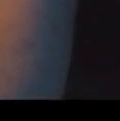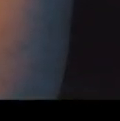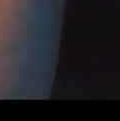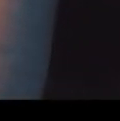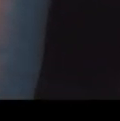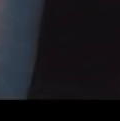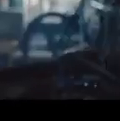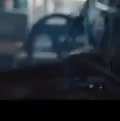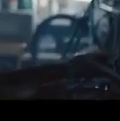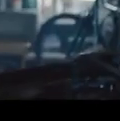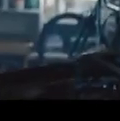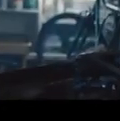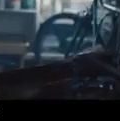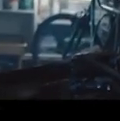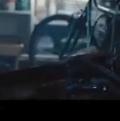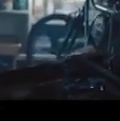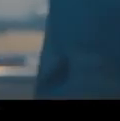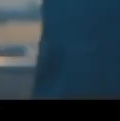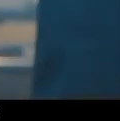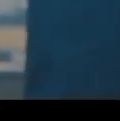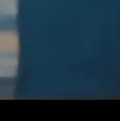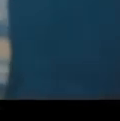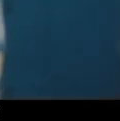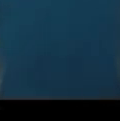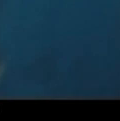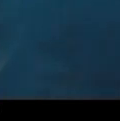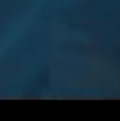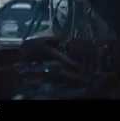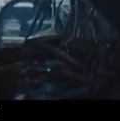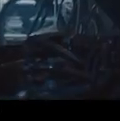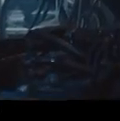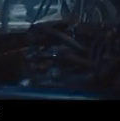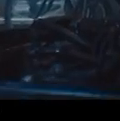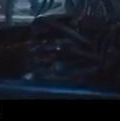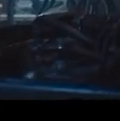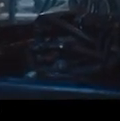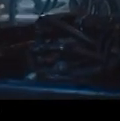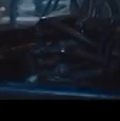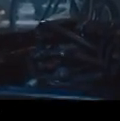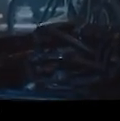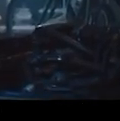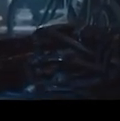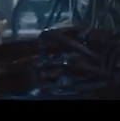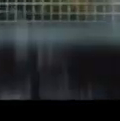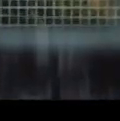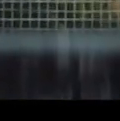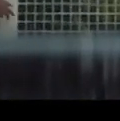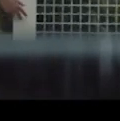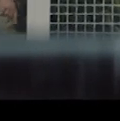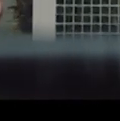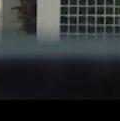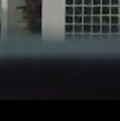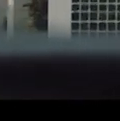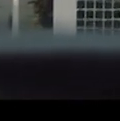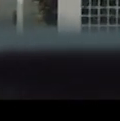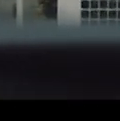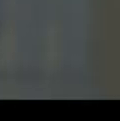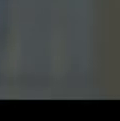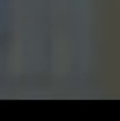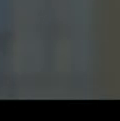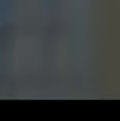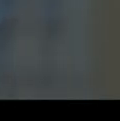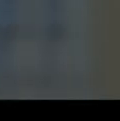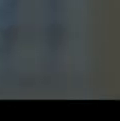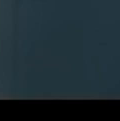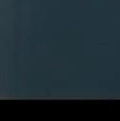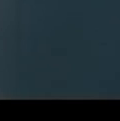tocar na mancha e não sentir nada ou perceber diminuição da força nos braços, mãos e pés, é melhor procurar uma unidade de